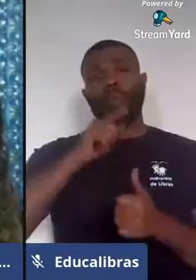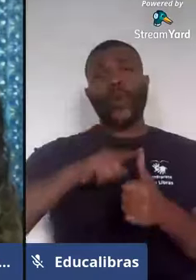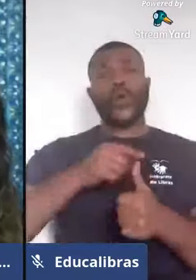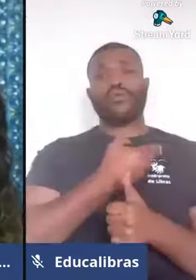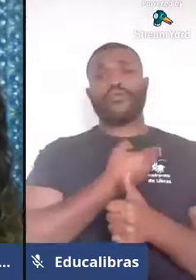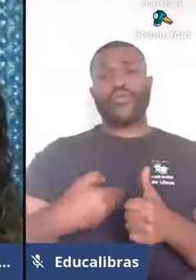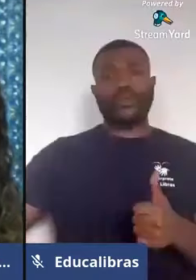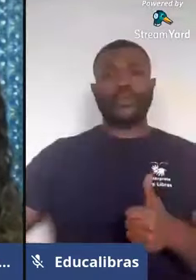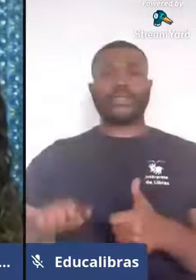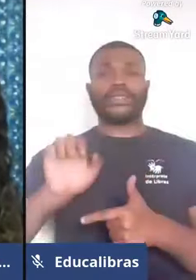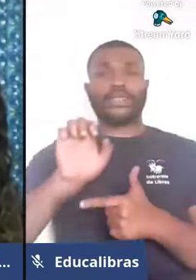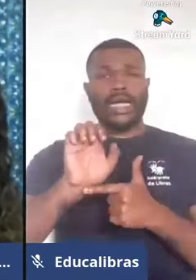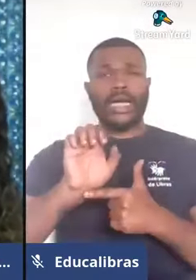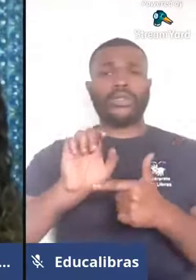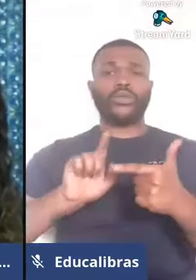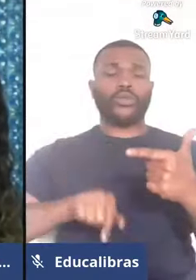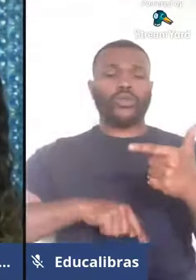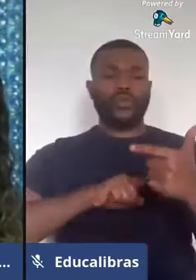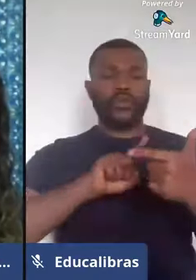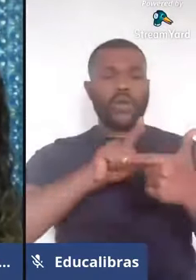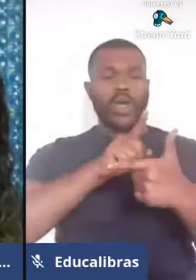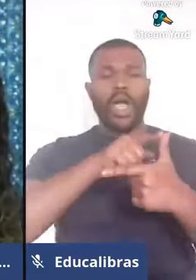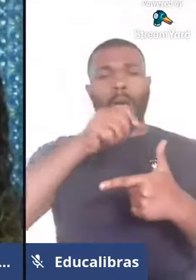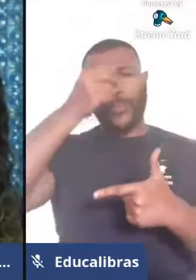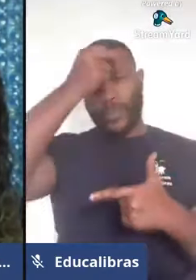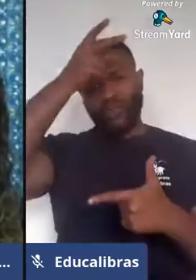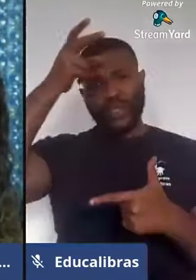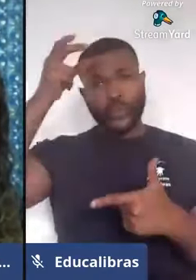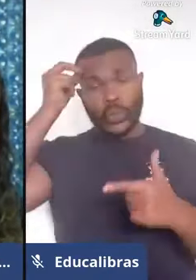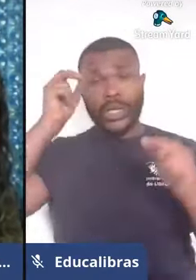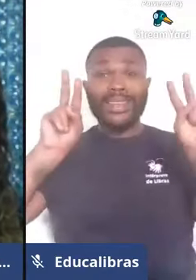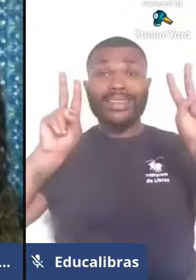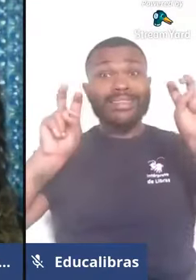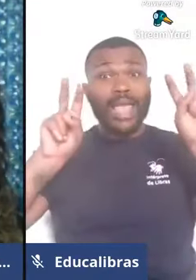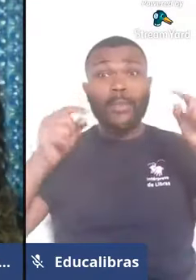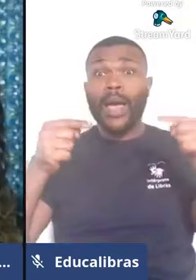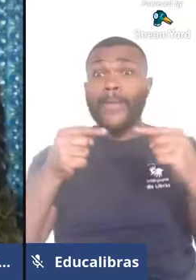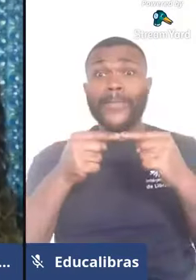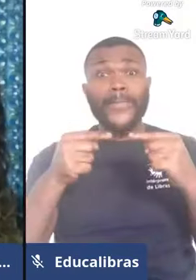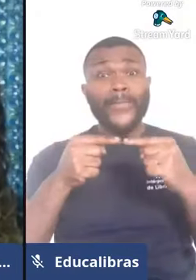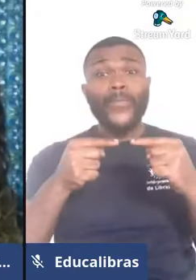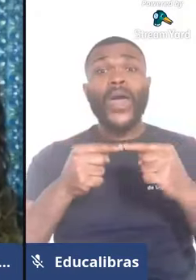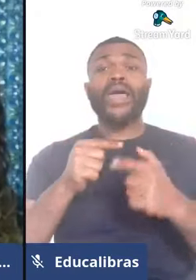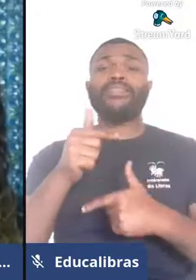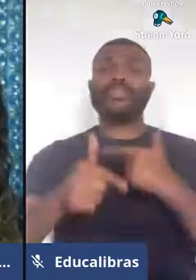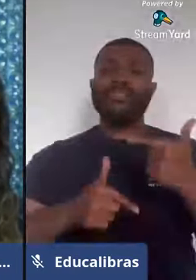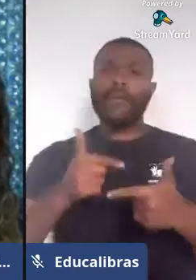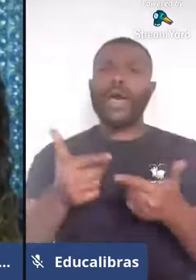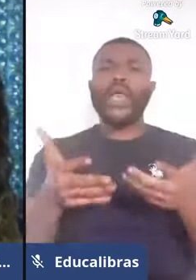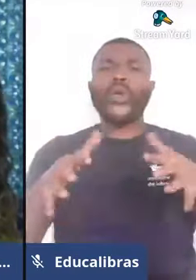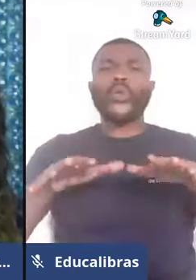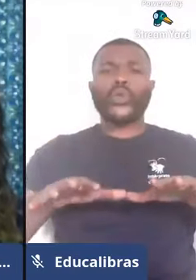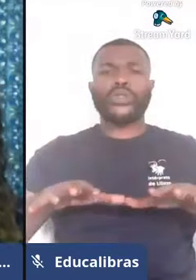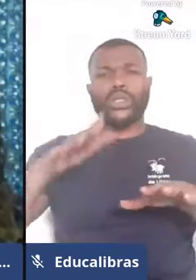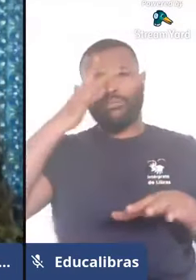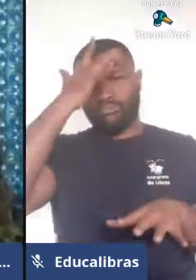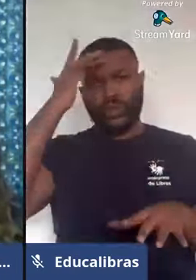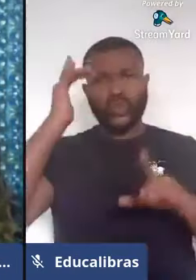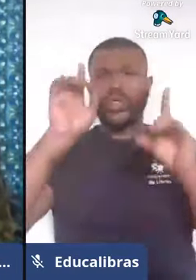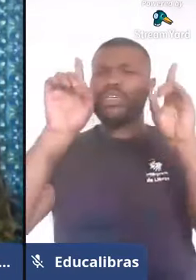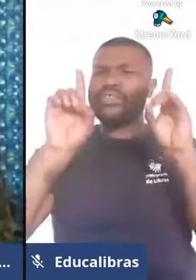estado, prefeituras, com esse tema, trabalhando a inclusão da pessoa com deficiência, e isso para a gente foi um ganho incrível, assim,